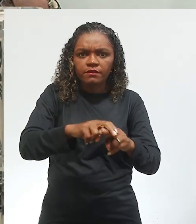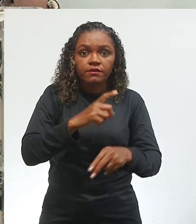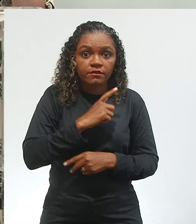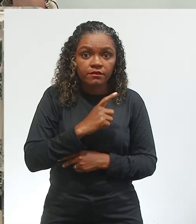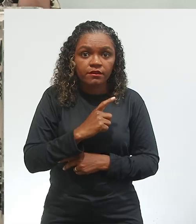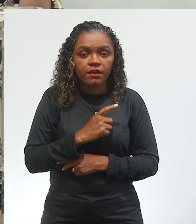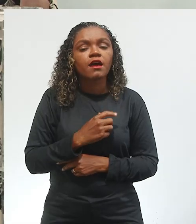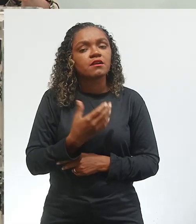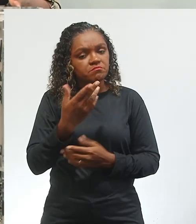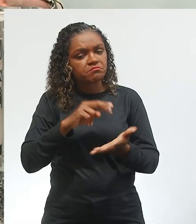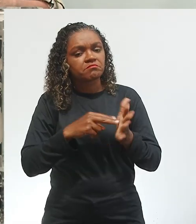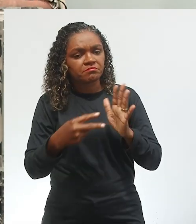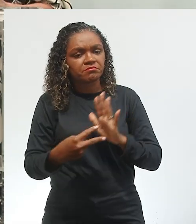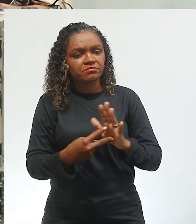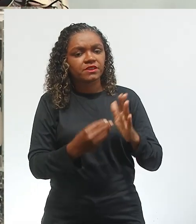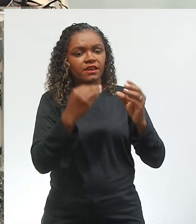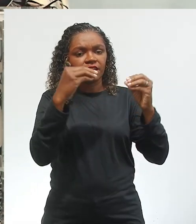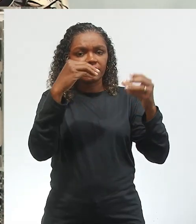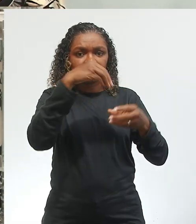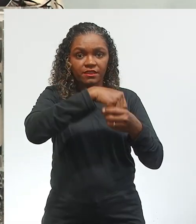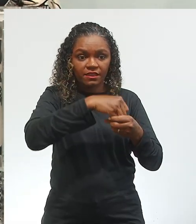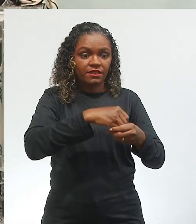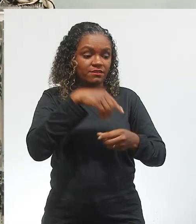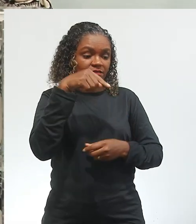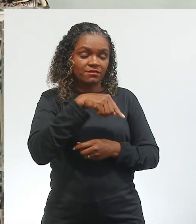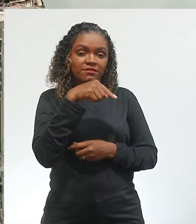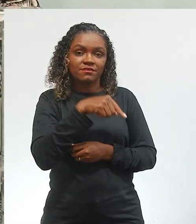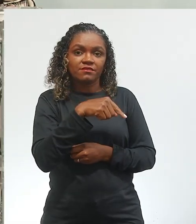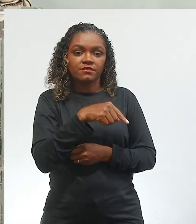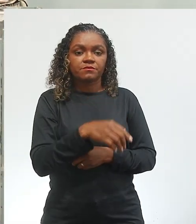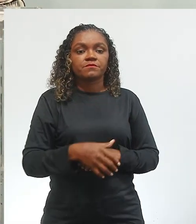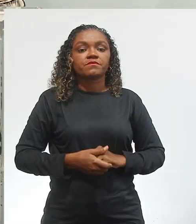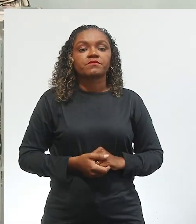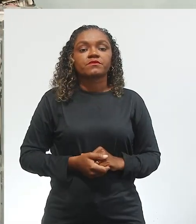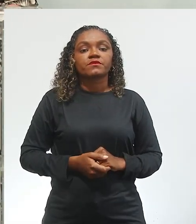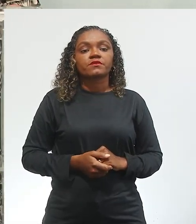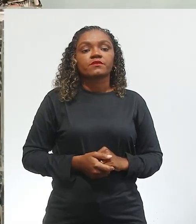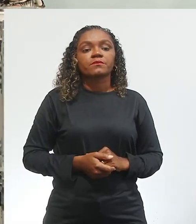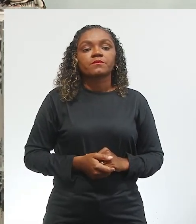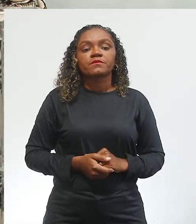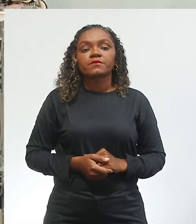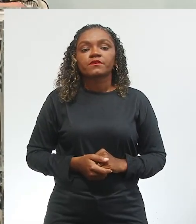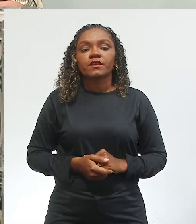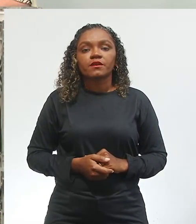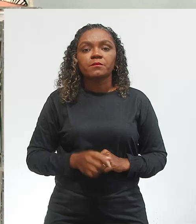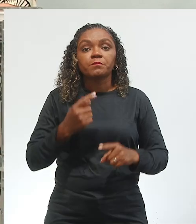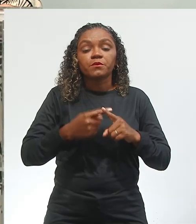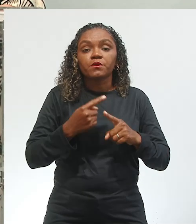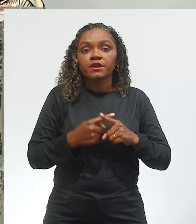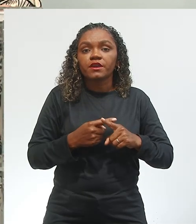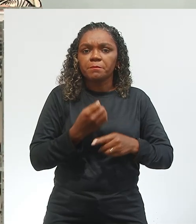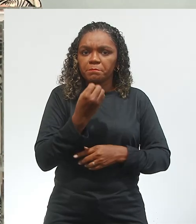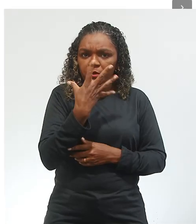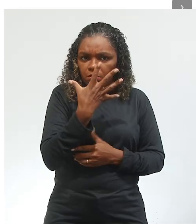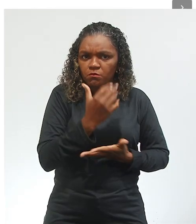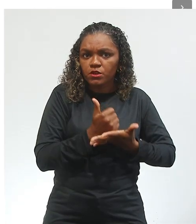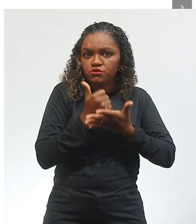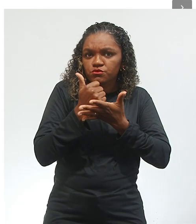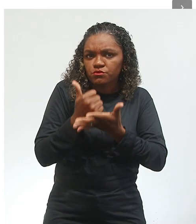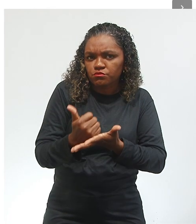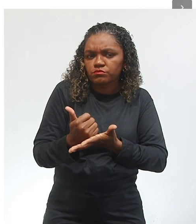força. Então, vamos ver todas as qualidades, né? Depois a gente vai ver os problemas, que são as fraquezas. Então, a gente vai ver